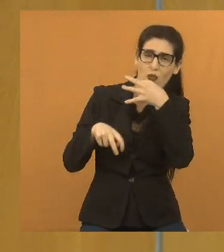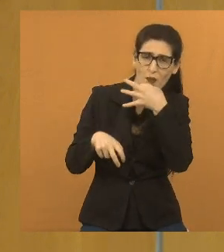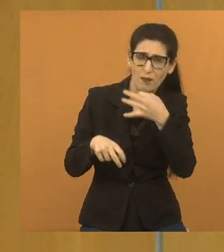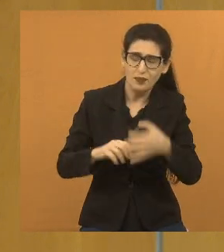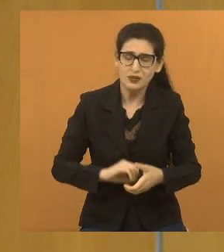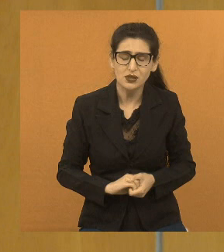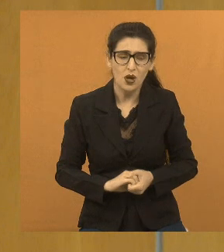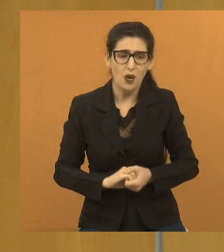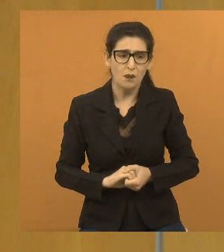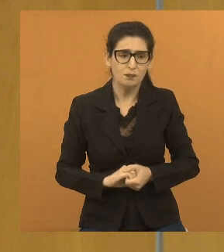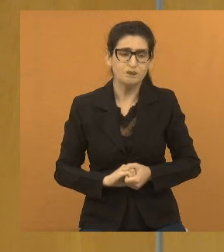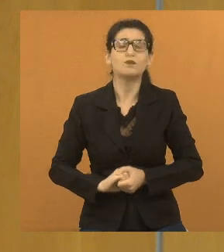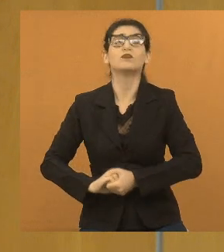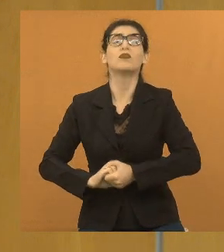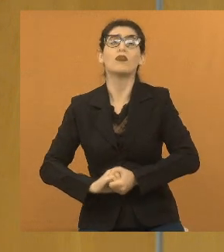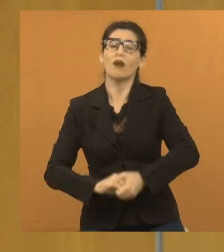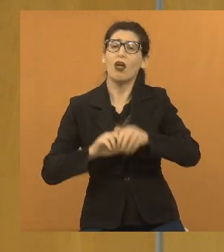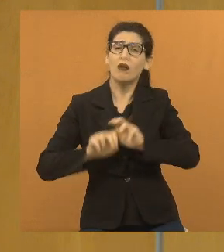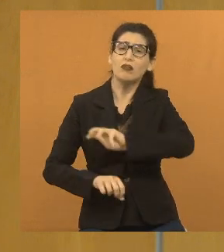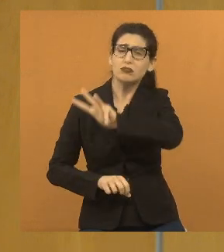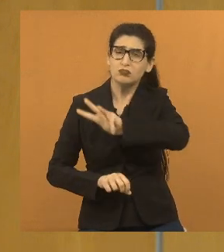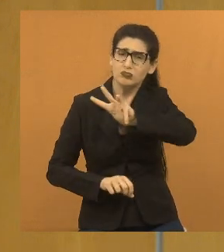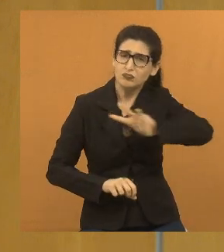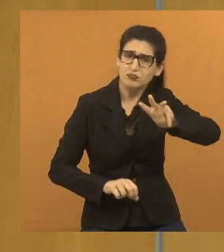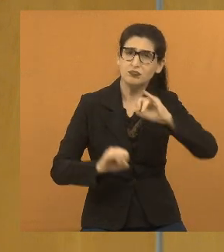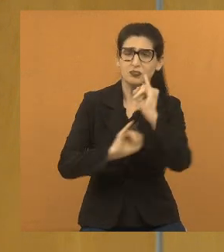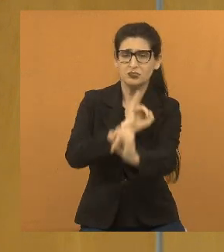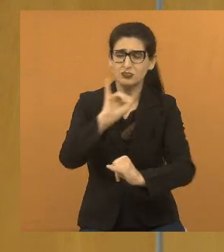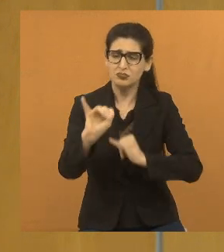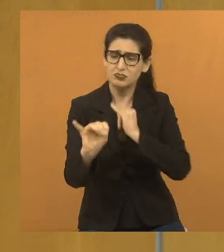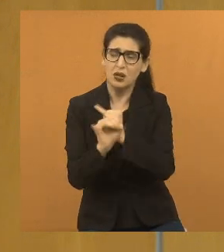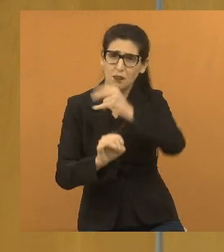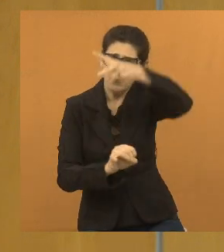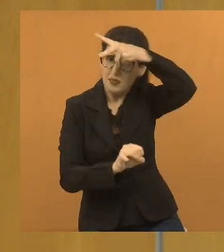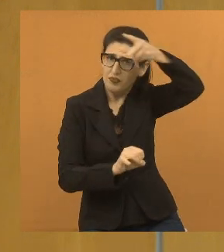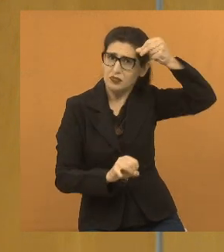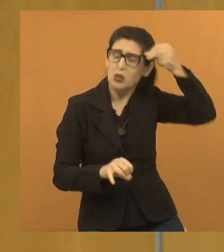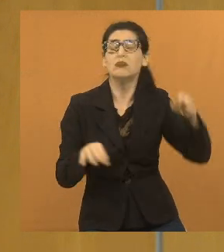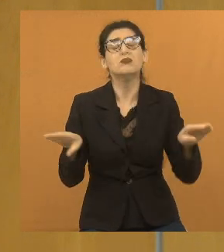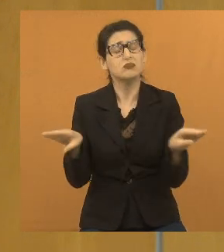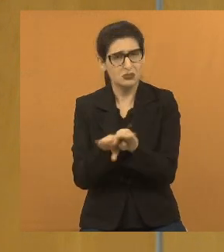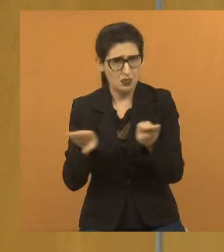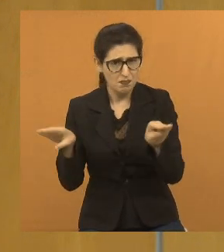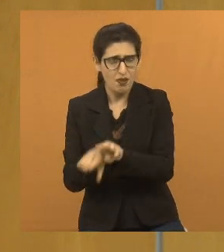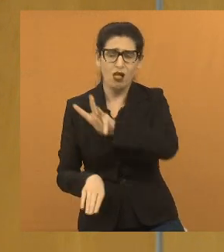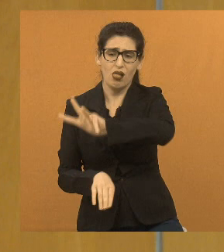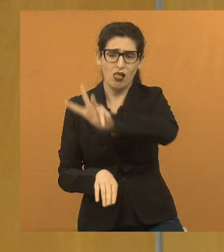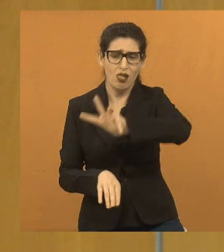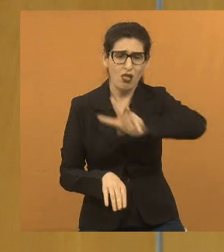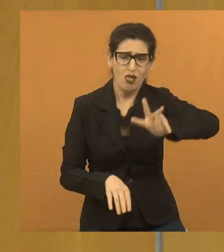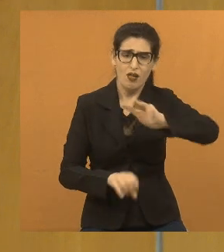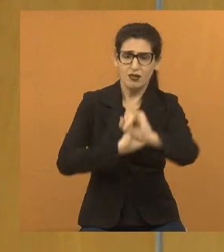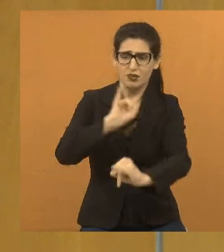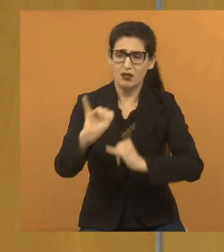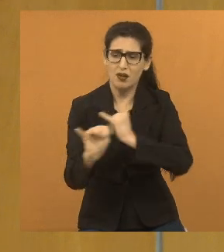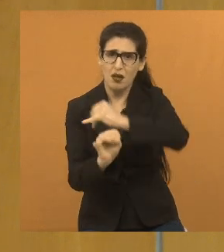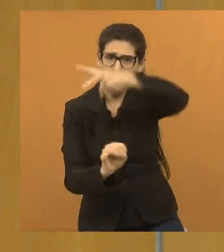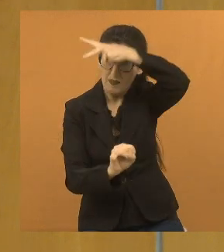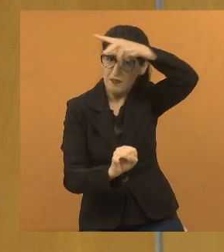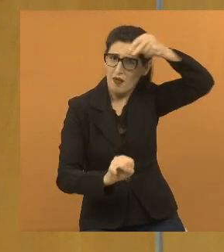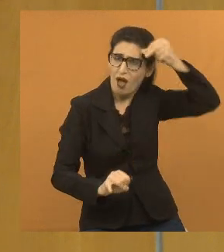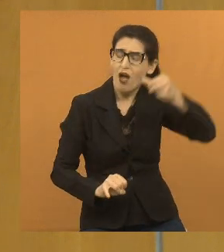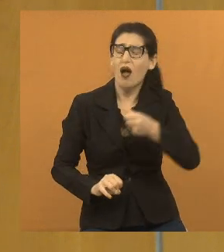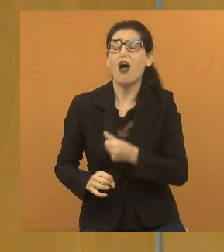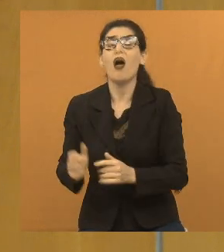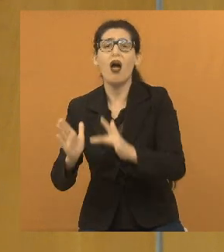serão publicadas no site da Prefeitura. Também serão publicadas no site da Prefeitura a ata